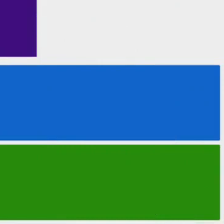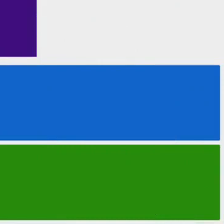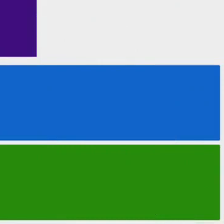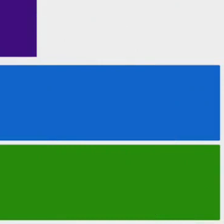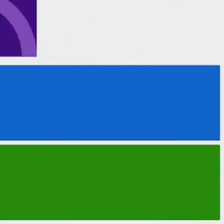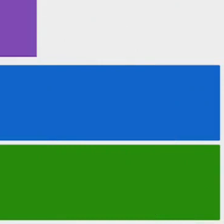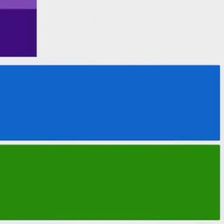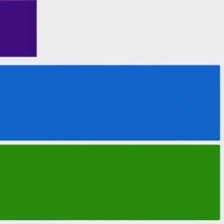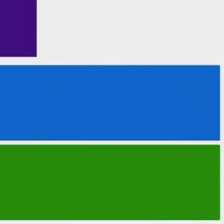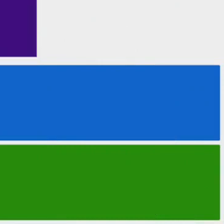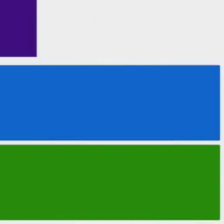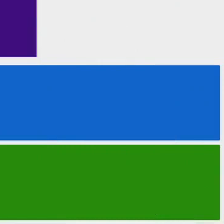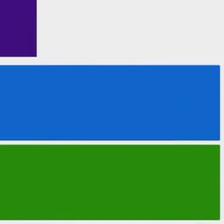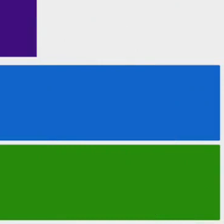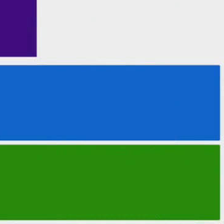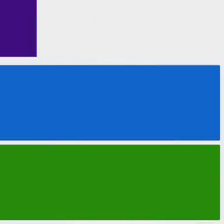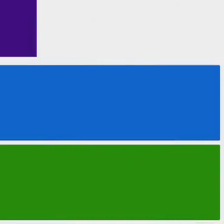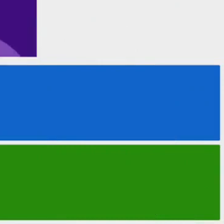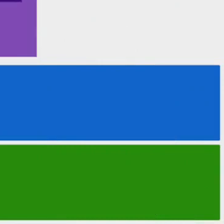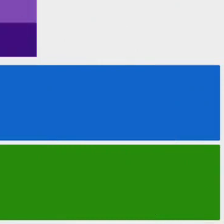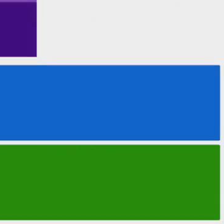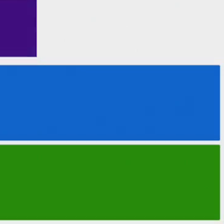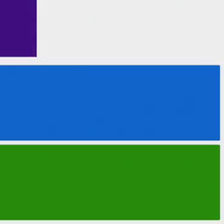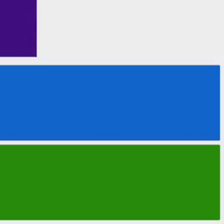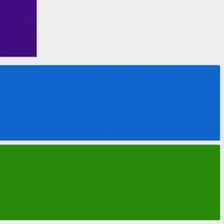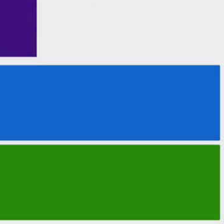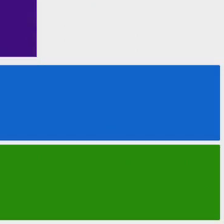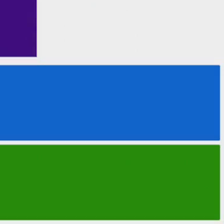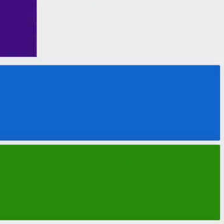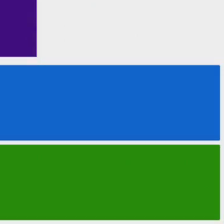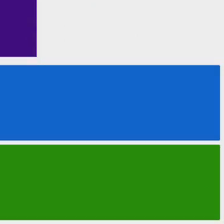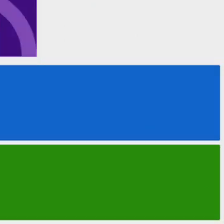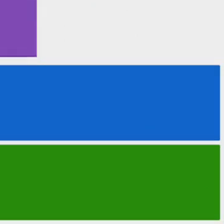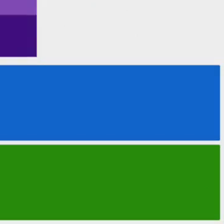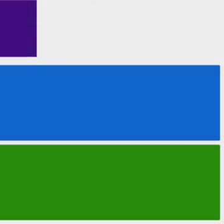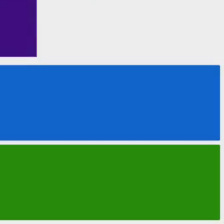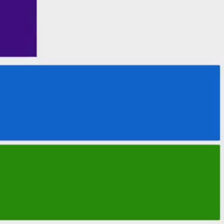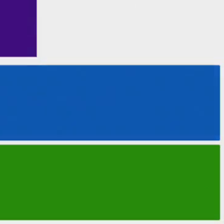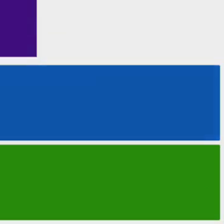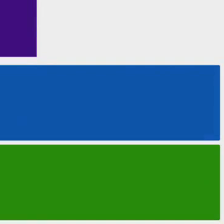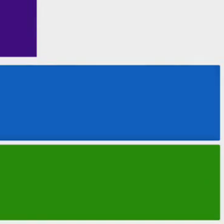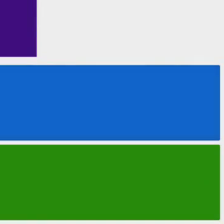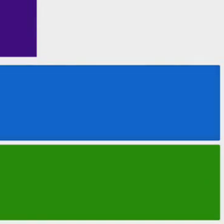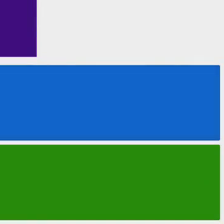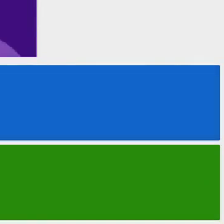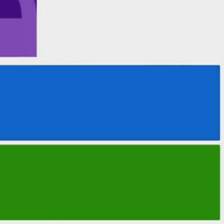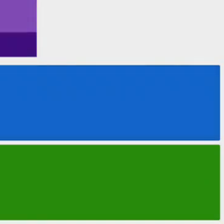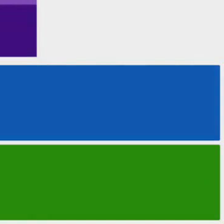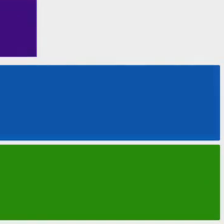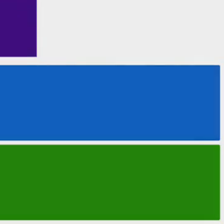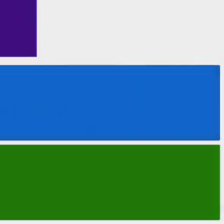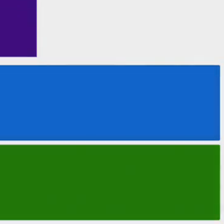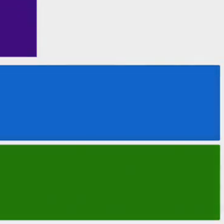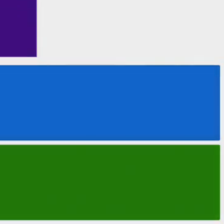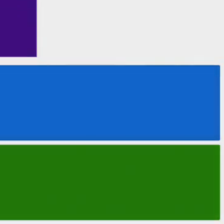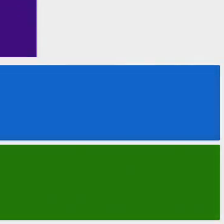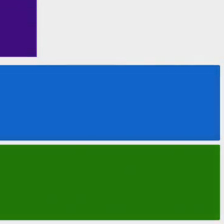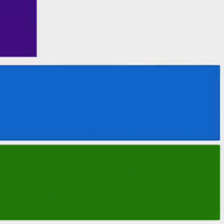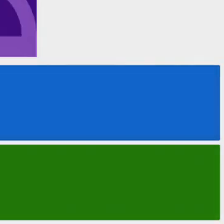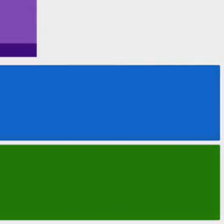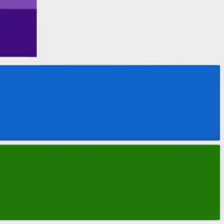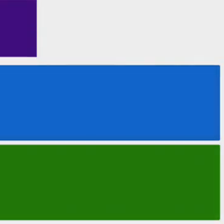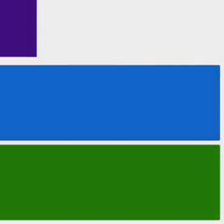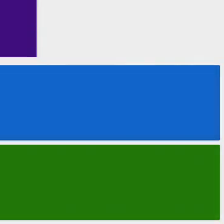do tecido conjuntivo que protege o tecido nervoso central? É o dendrito? É o axônio? É a meninge? Ou o